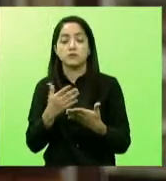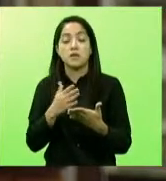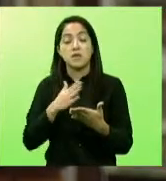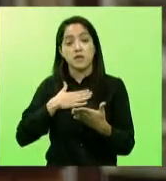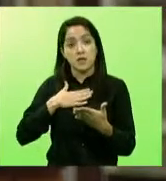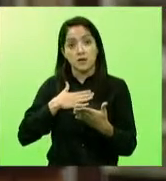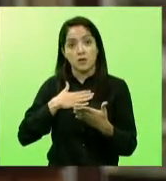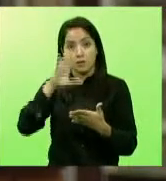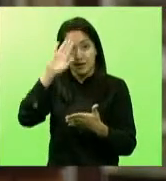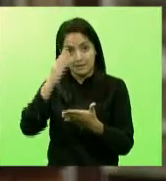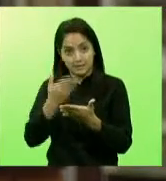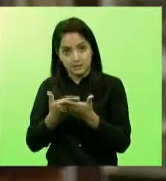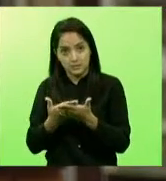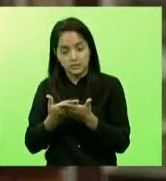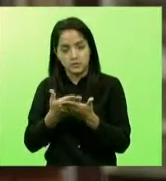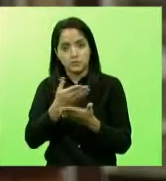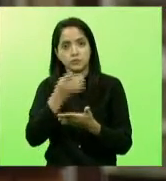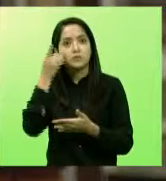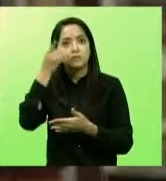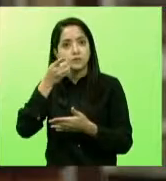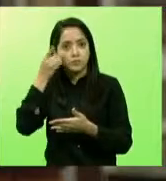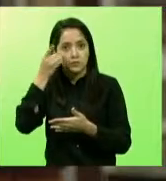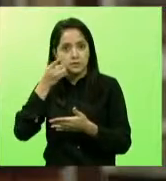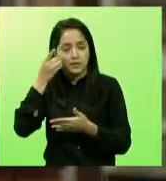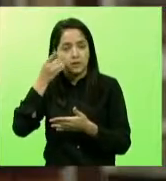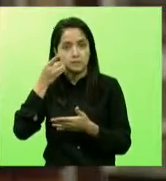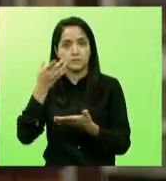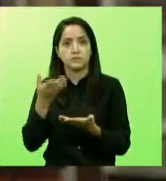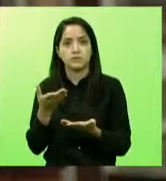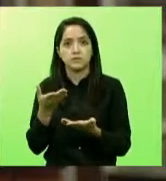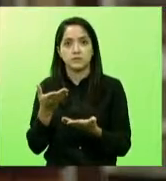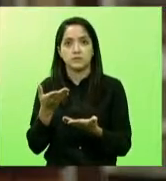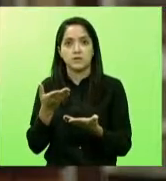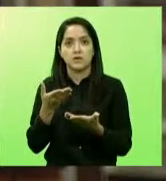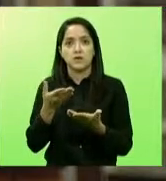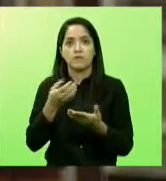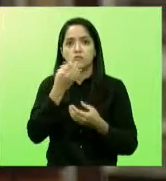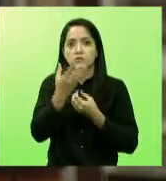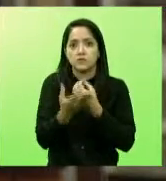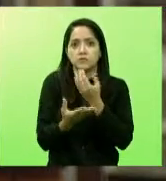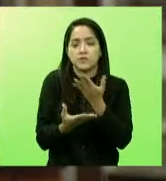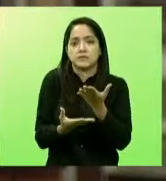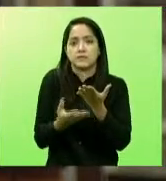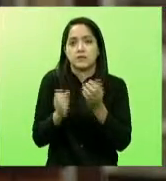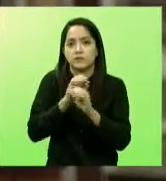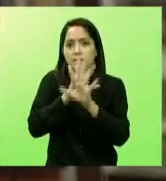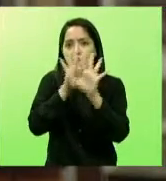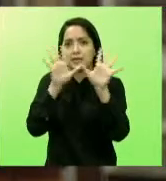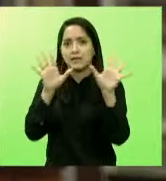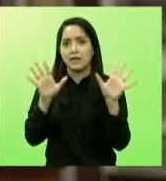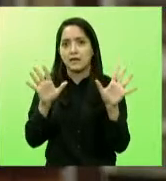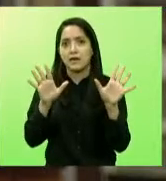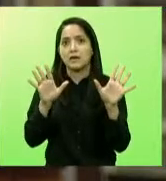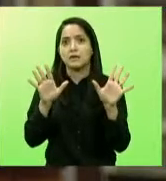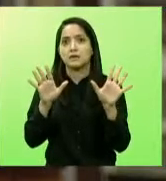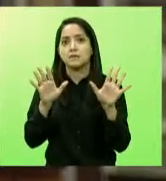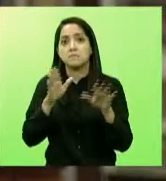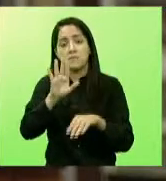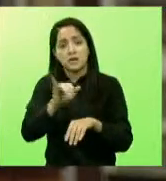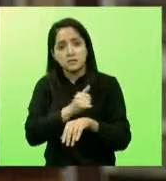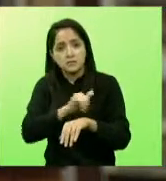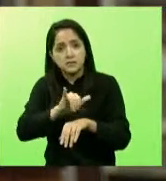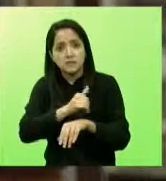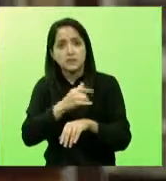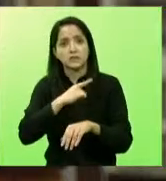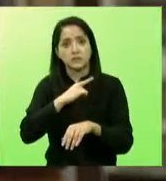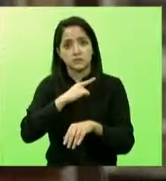Eu acredito que os deputados, eles vão se expressar de uma forma muito clara, mas utilizando as ferramentas que